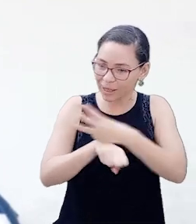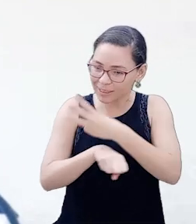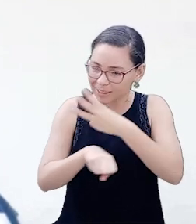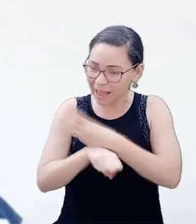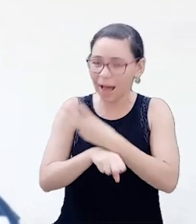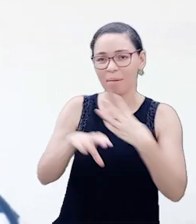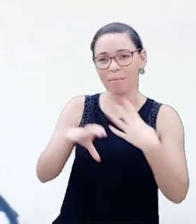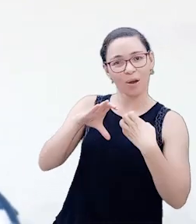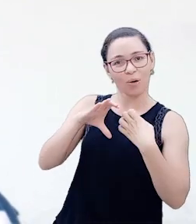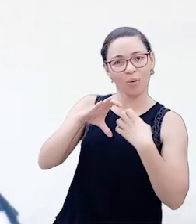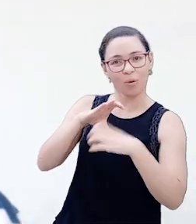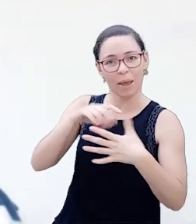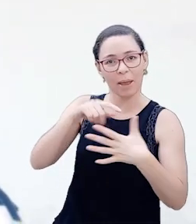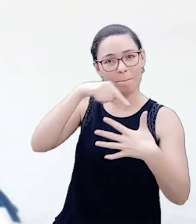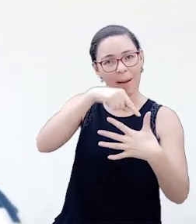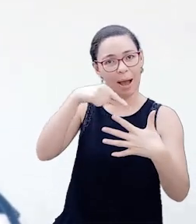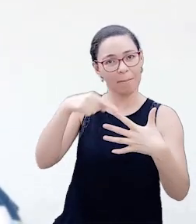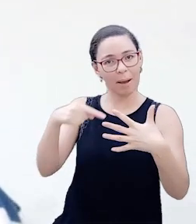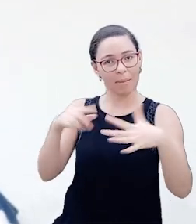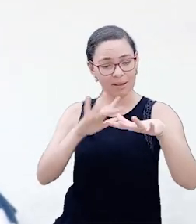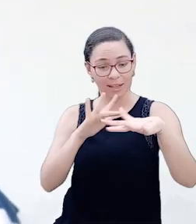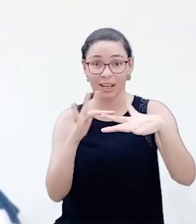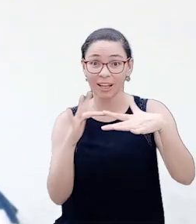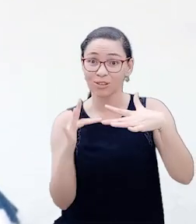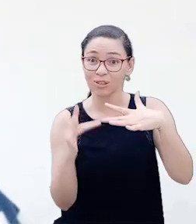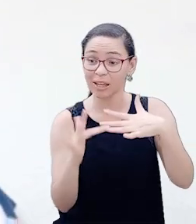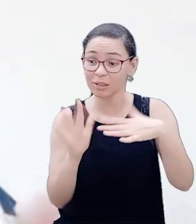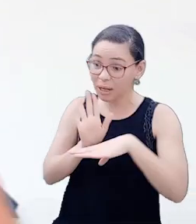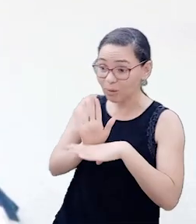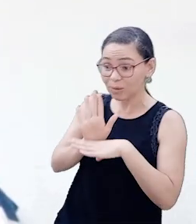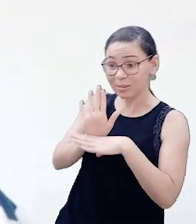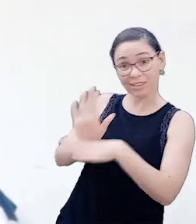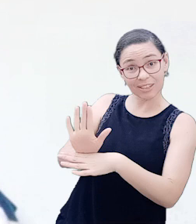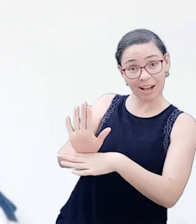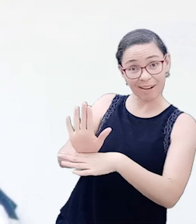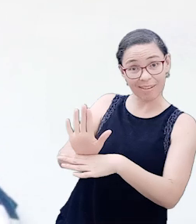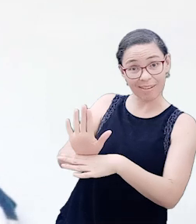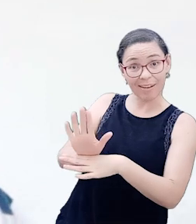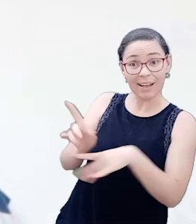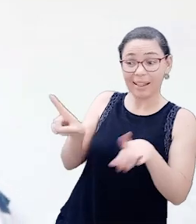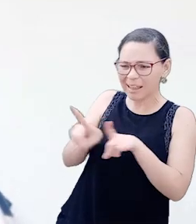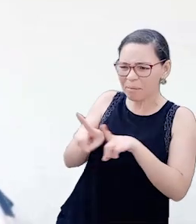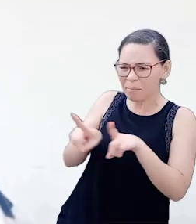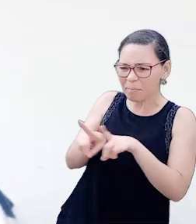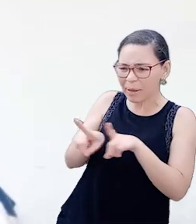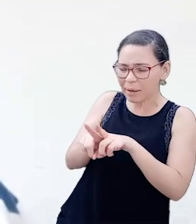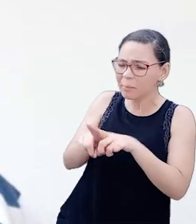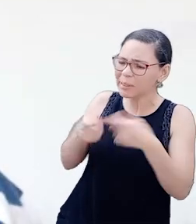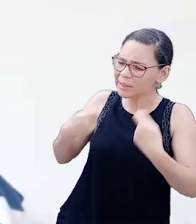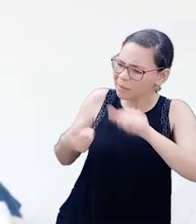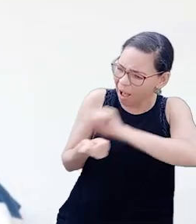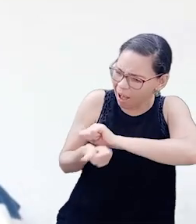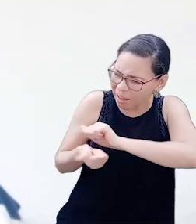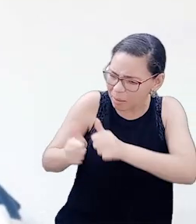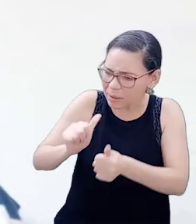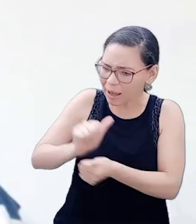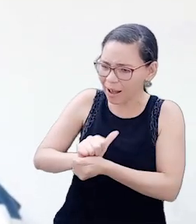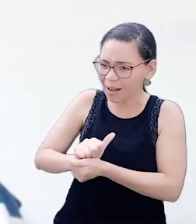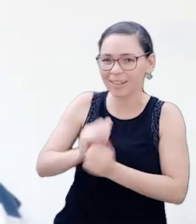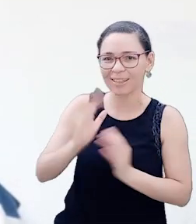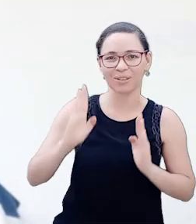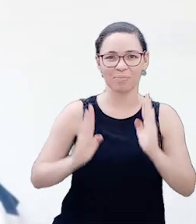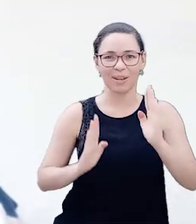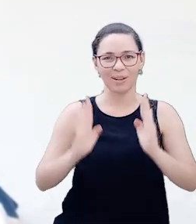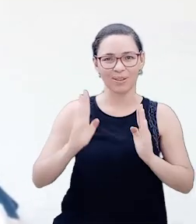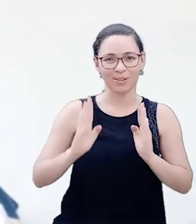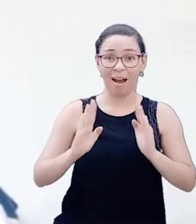acaba dificultando um pouco a nossa interação, o nosso acompanhamento e a adaptação, porque nem sempre esses atletas